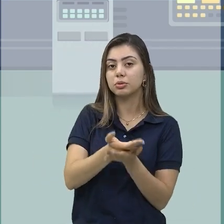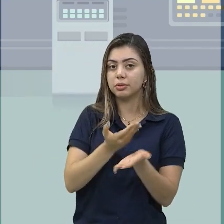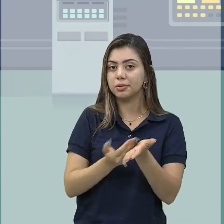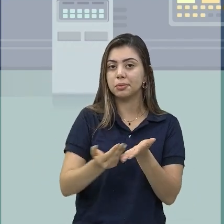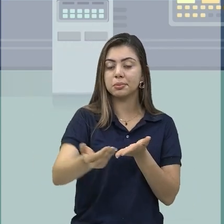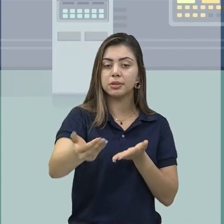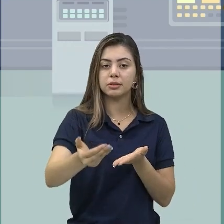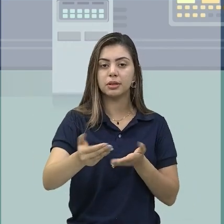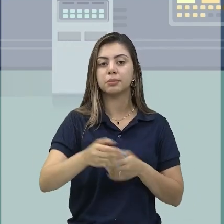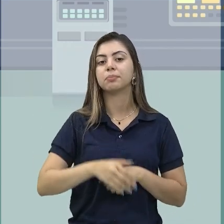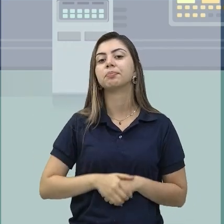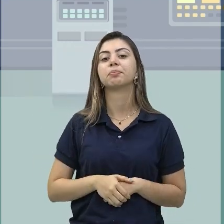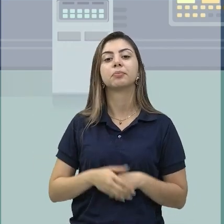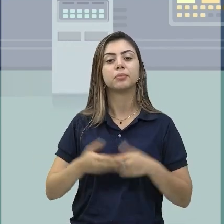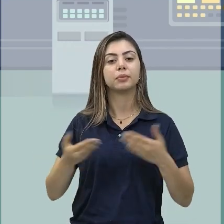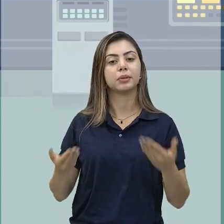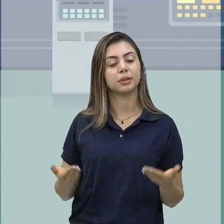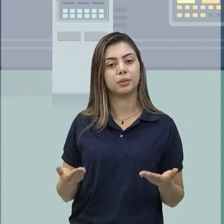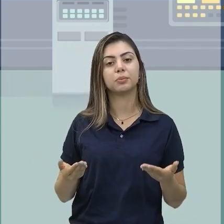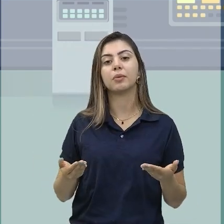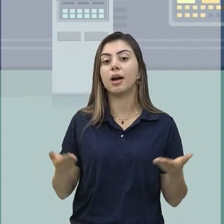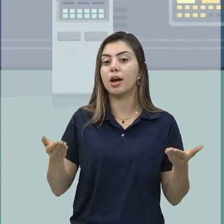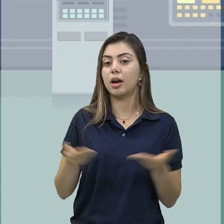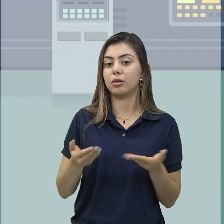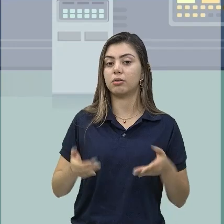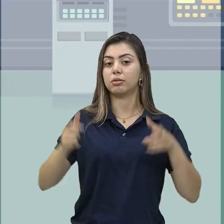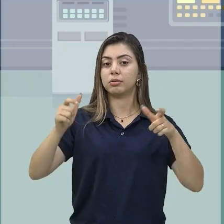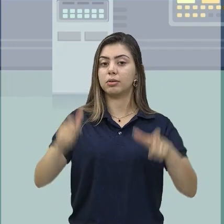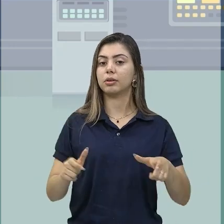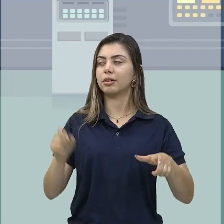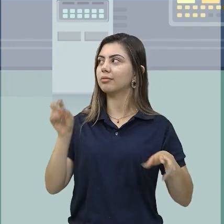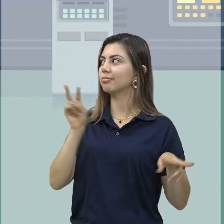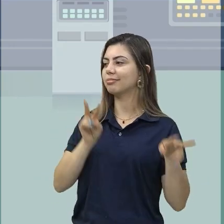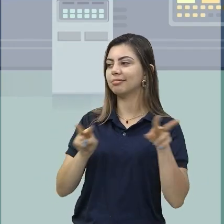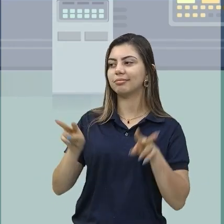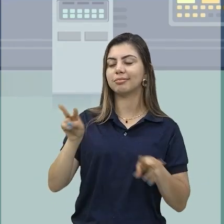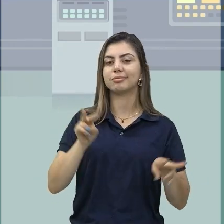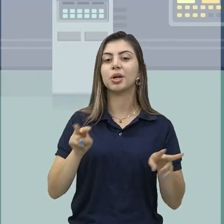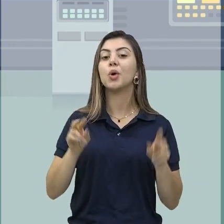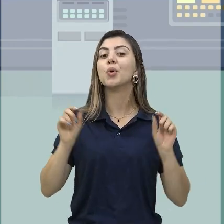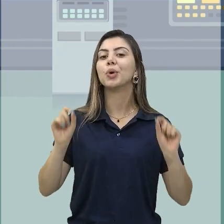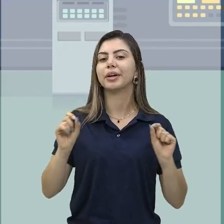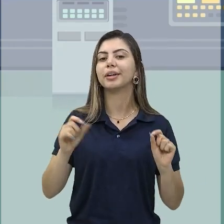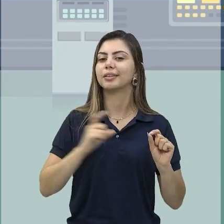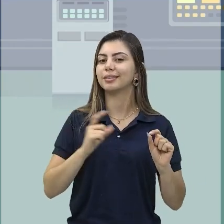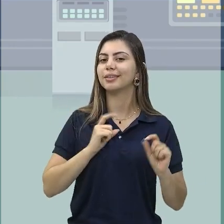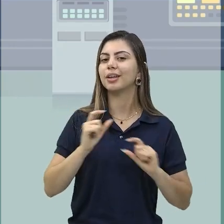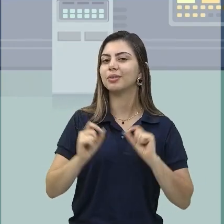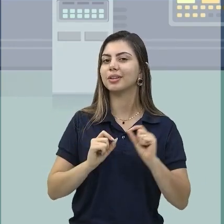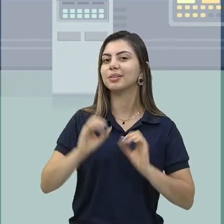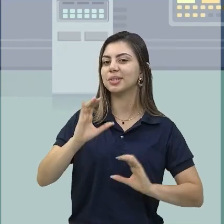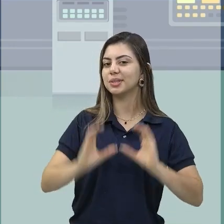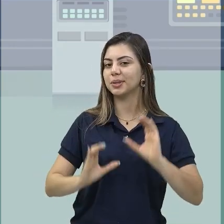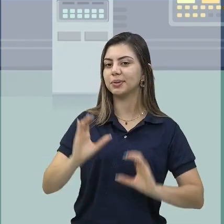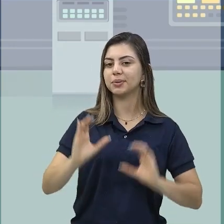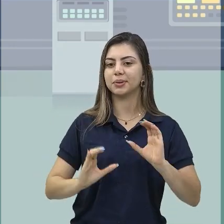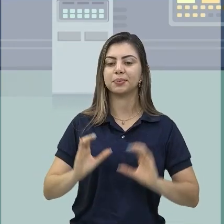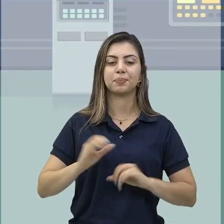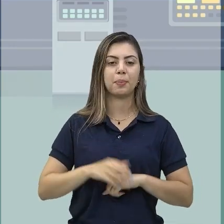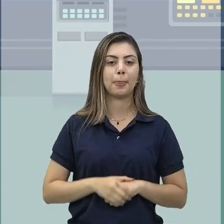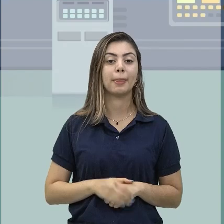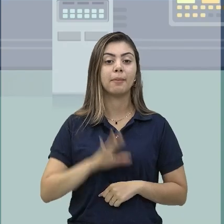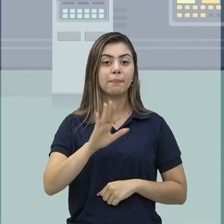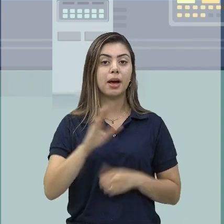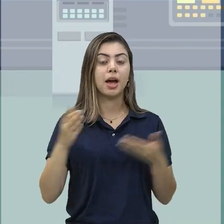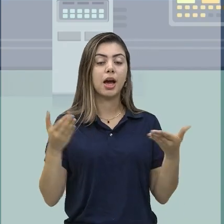aqui também, no nosso caso, da nossa nave do conhecimento, eu tenho aí um circuito. E agora vamos passar